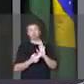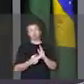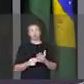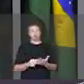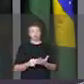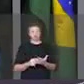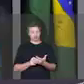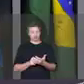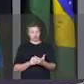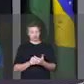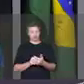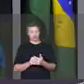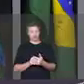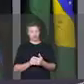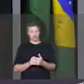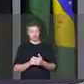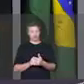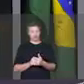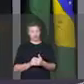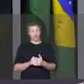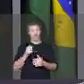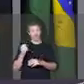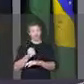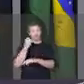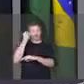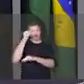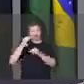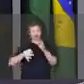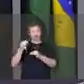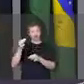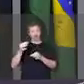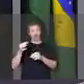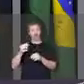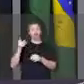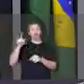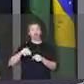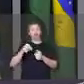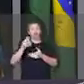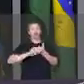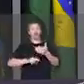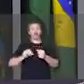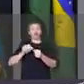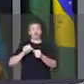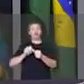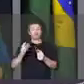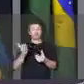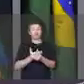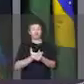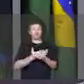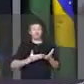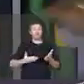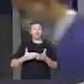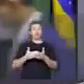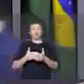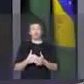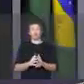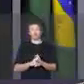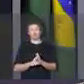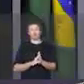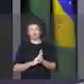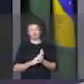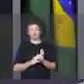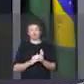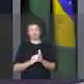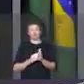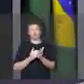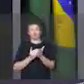No caso, ainda mais grave do que apenas julgar, ele foi o relator de todo esse processo que